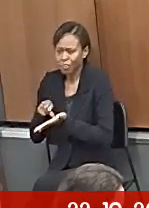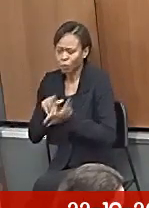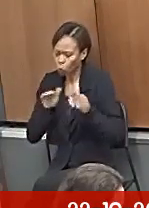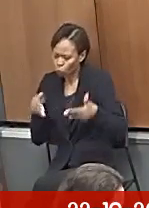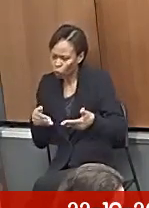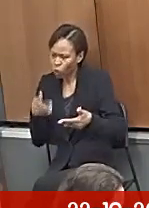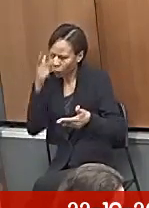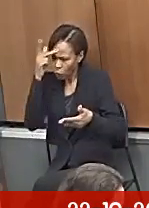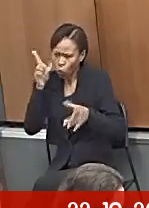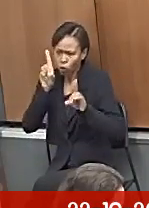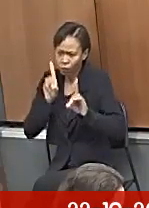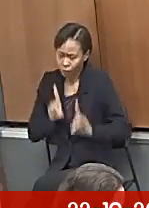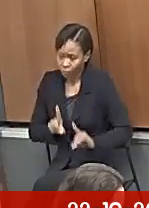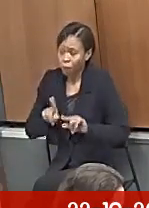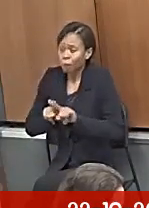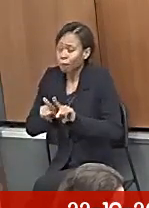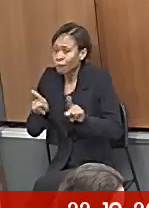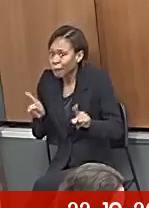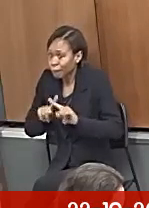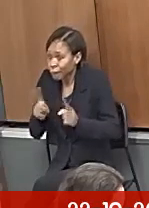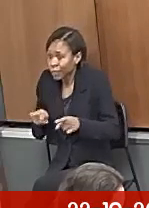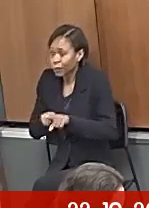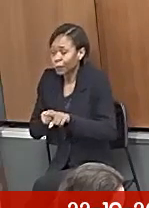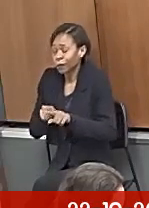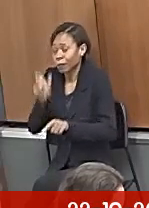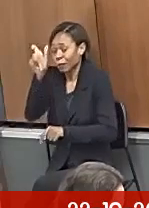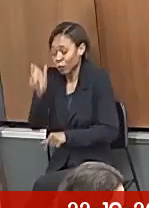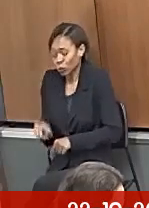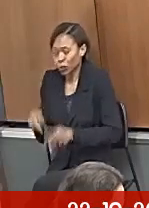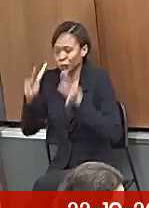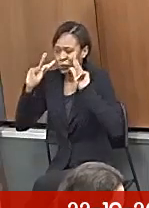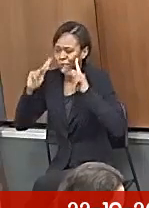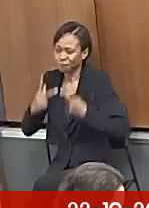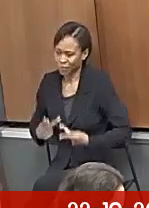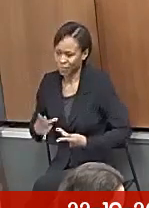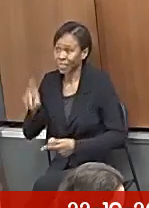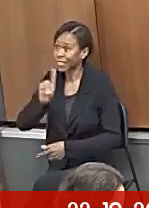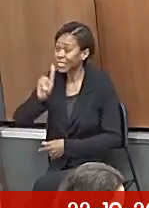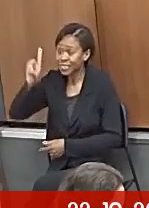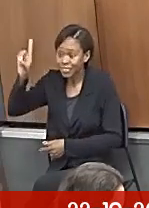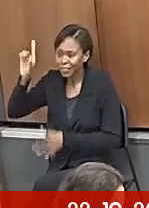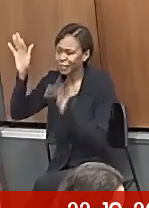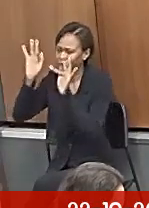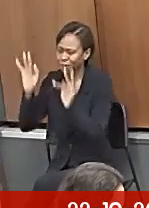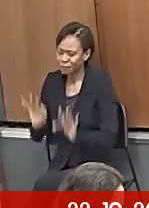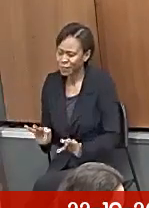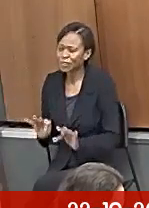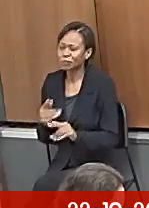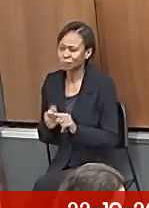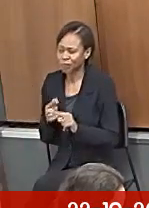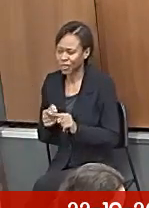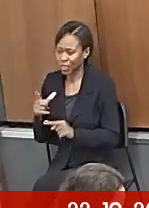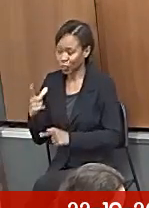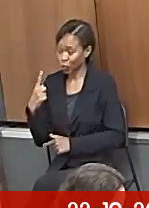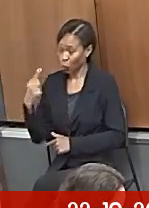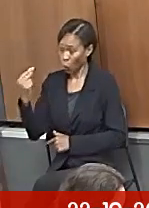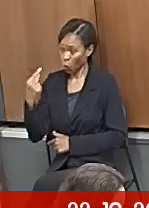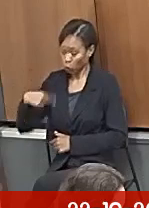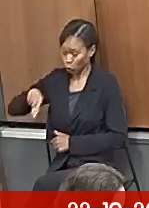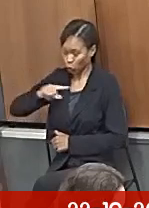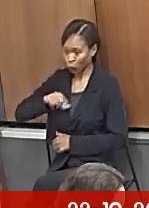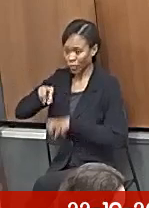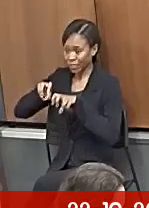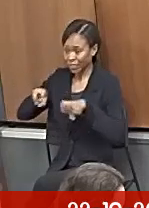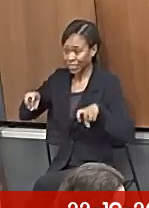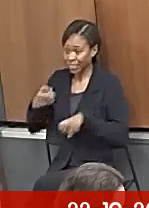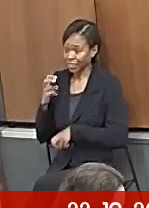com deficiência, mas pelo ser humano. Então, eu acho que Deus foi muito feliz de escolher nós 5 para estarmos aqui